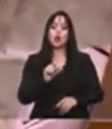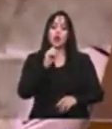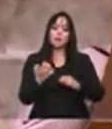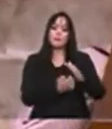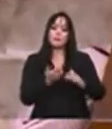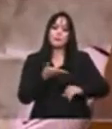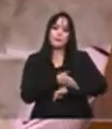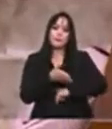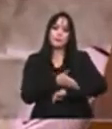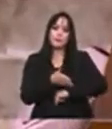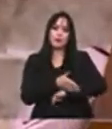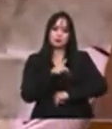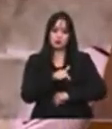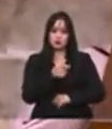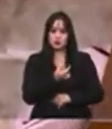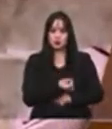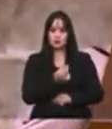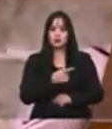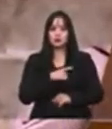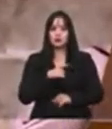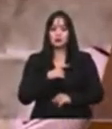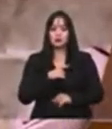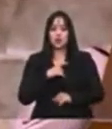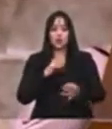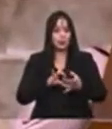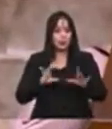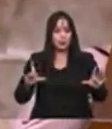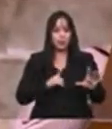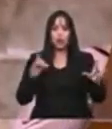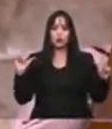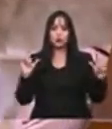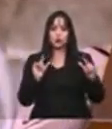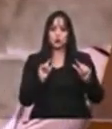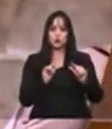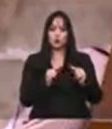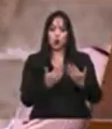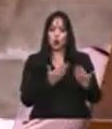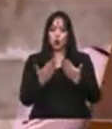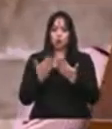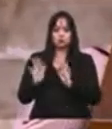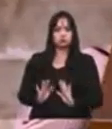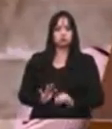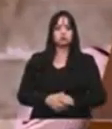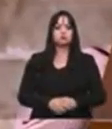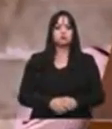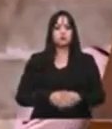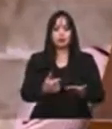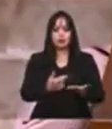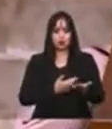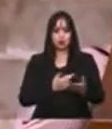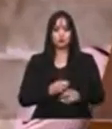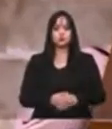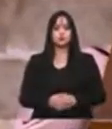que participariam do certame para deliberadamente reduzir a concorrência. O